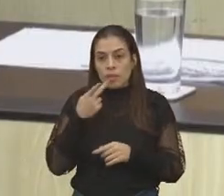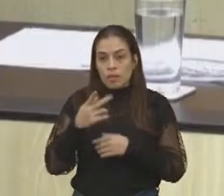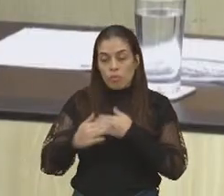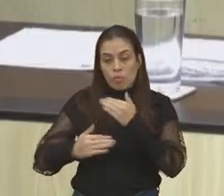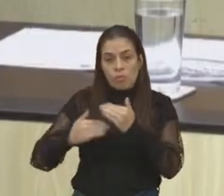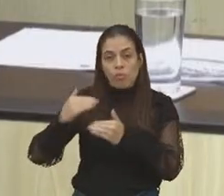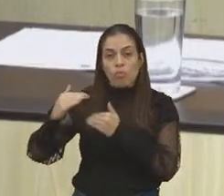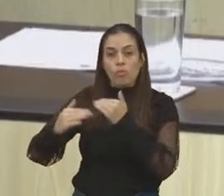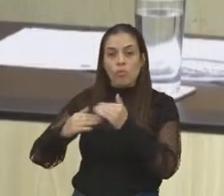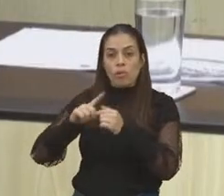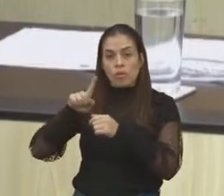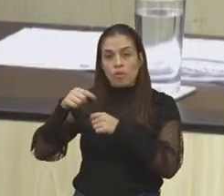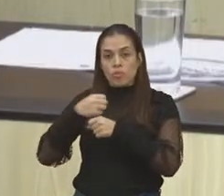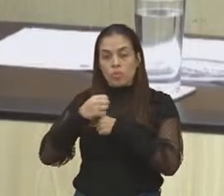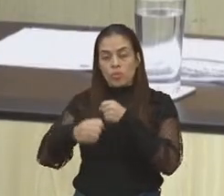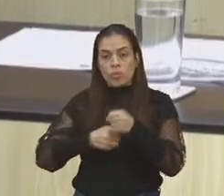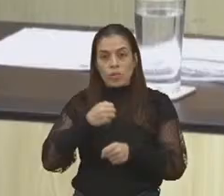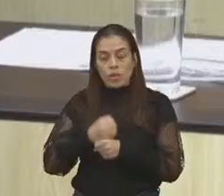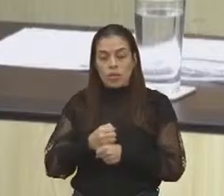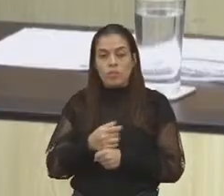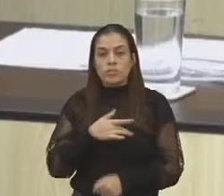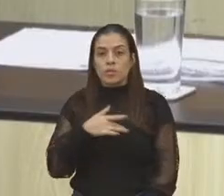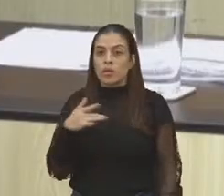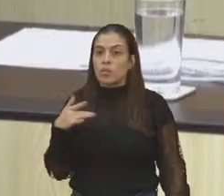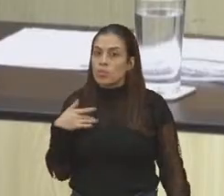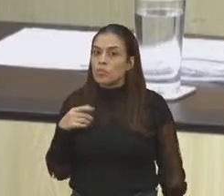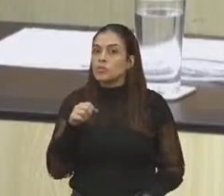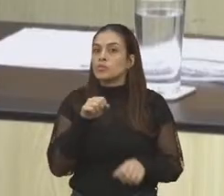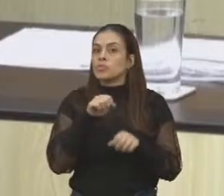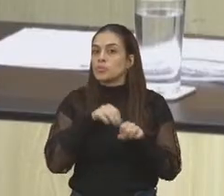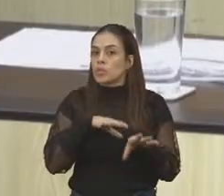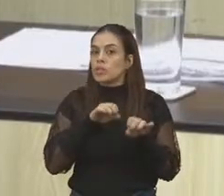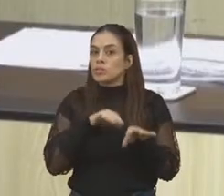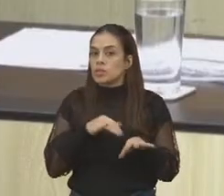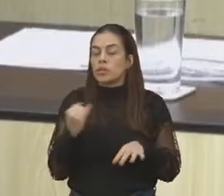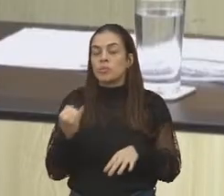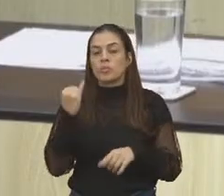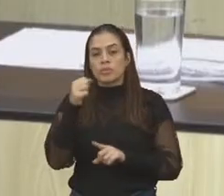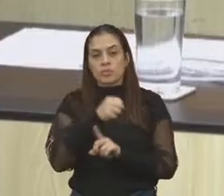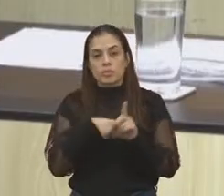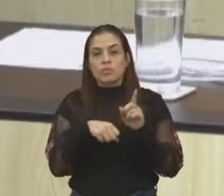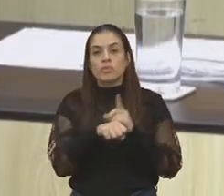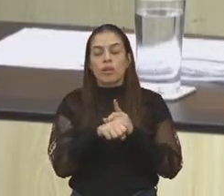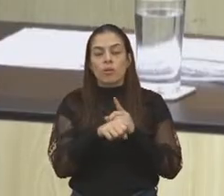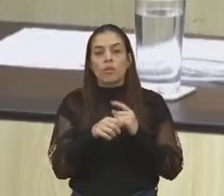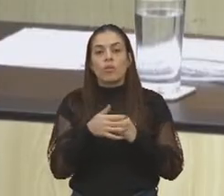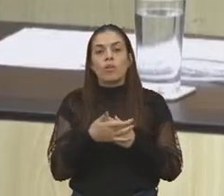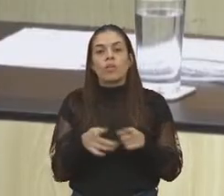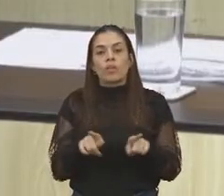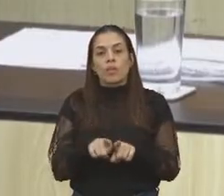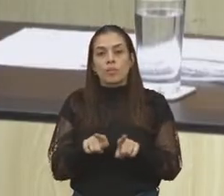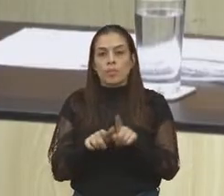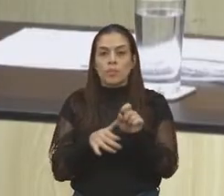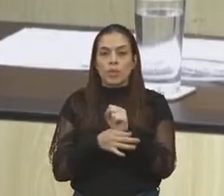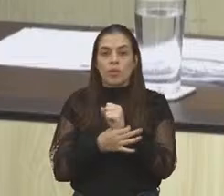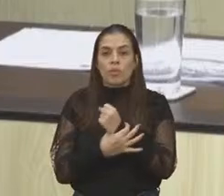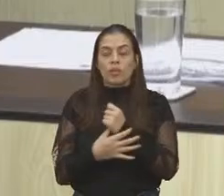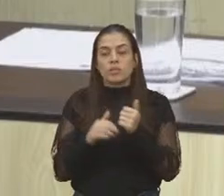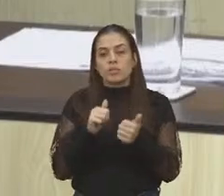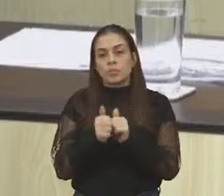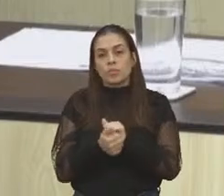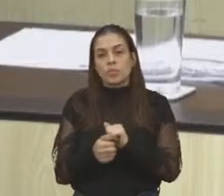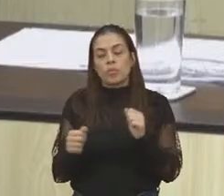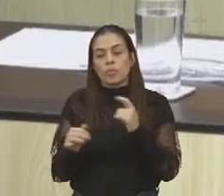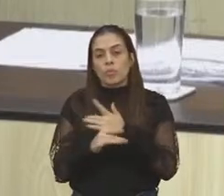tendo aí para o próximo ano, né, na saúde, na educação importante, assistência social, também na segurança, no esporte,